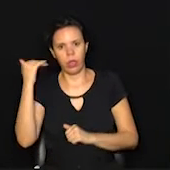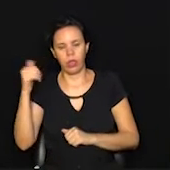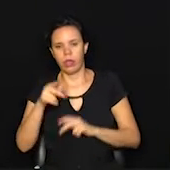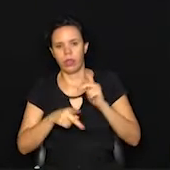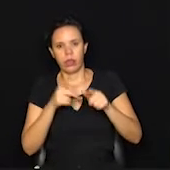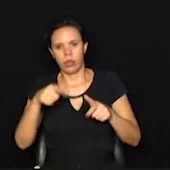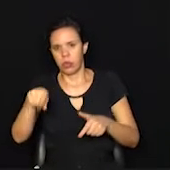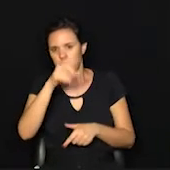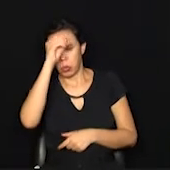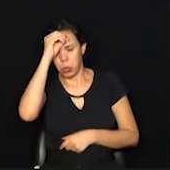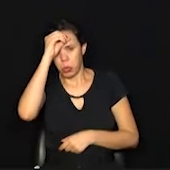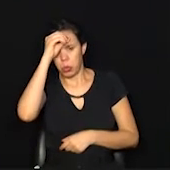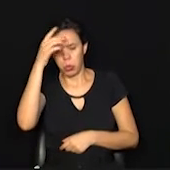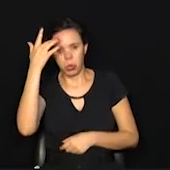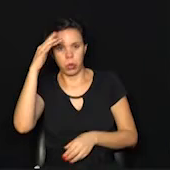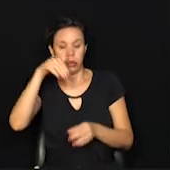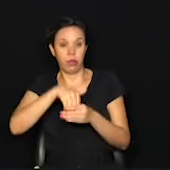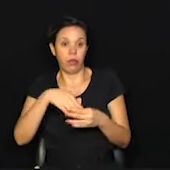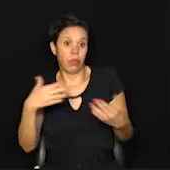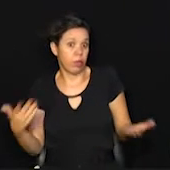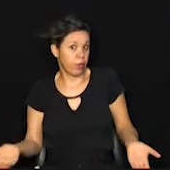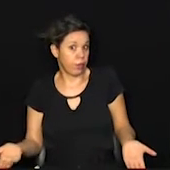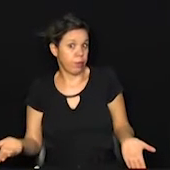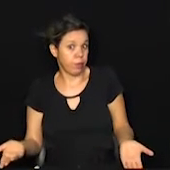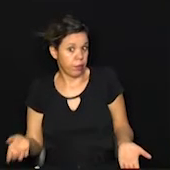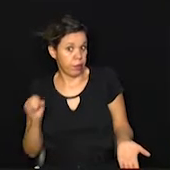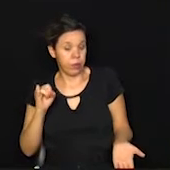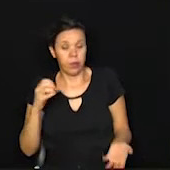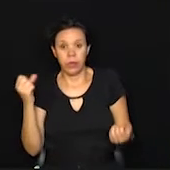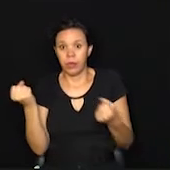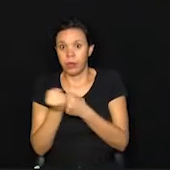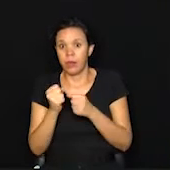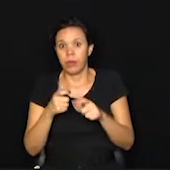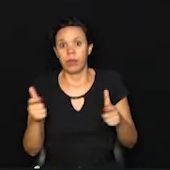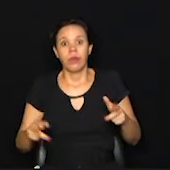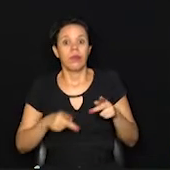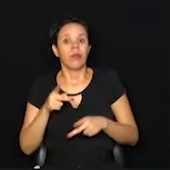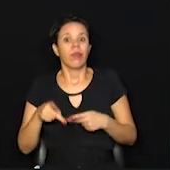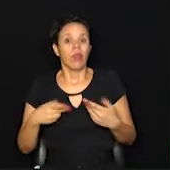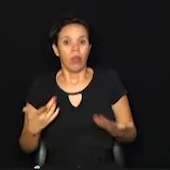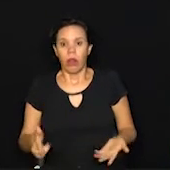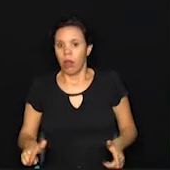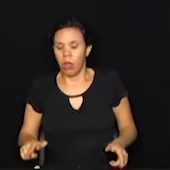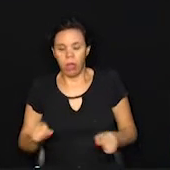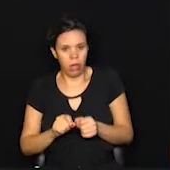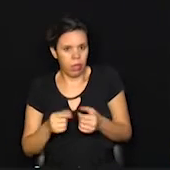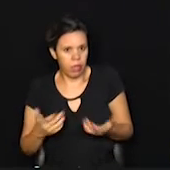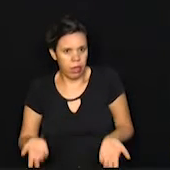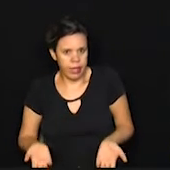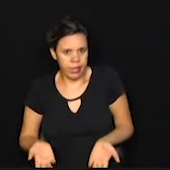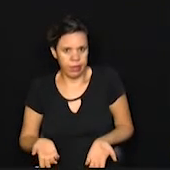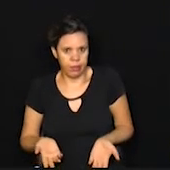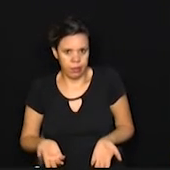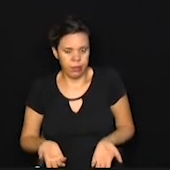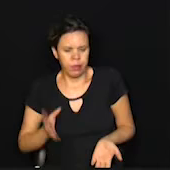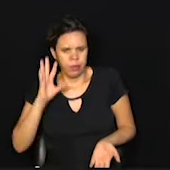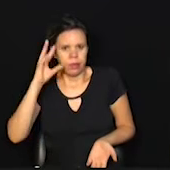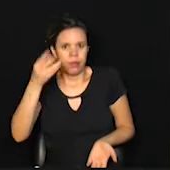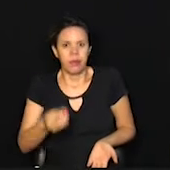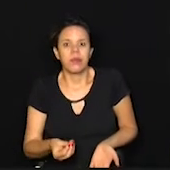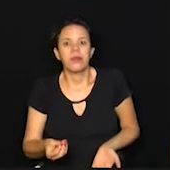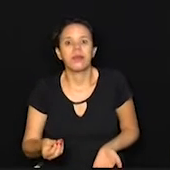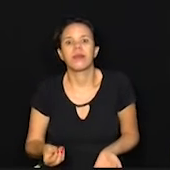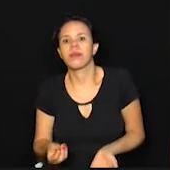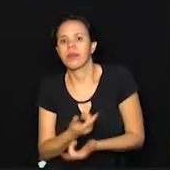o povo não sabia votar né telha se estivessem apoio da maioria do povo eles não tenho feito isso né ou nos entender